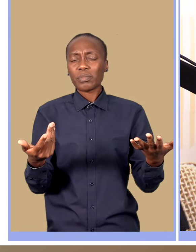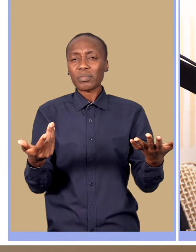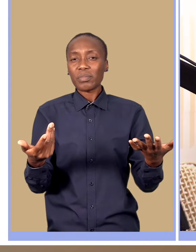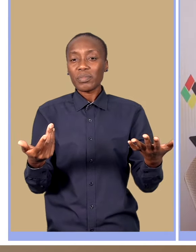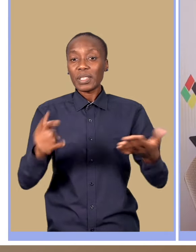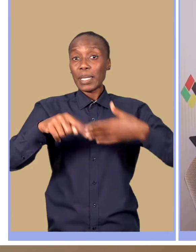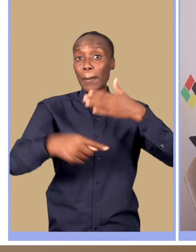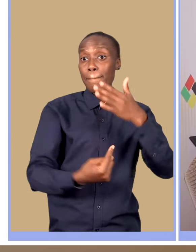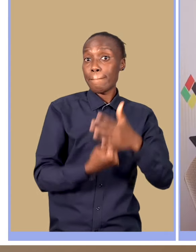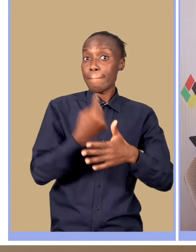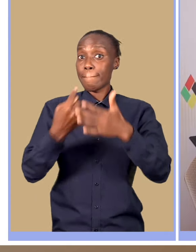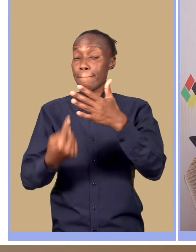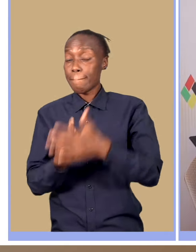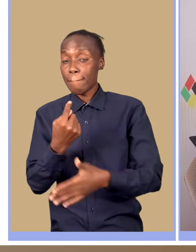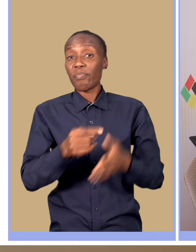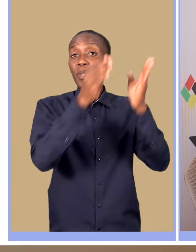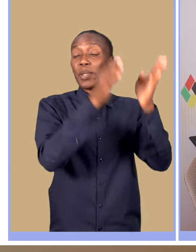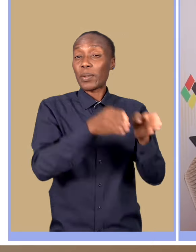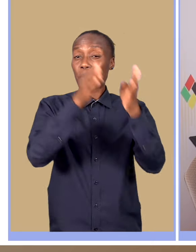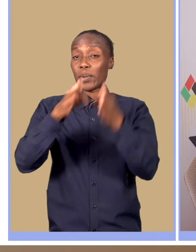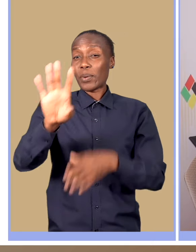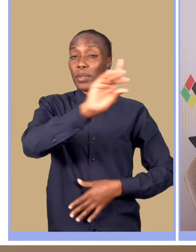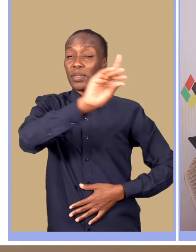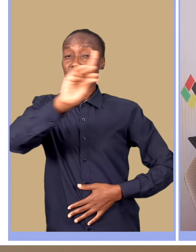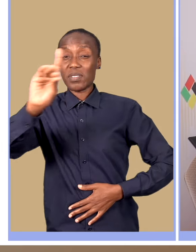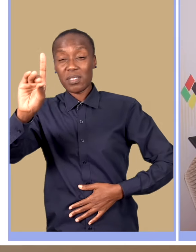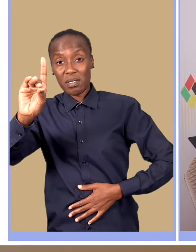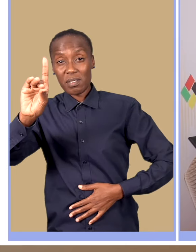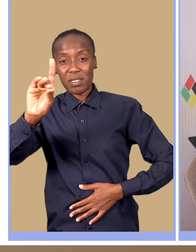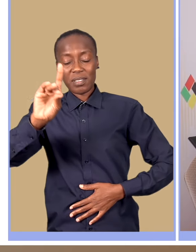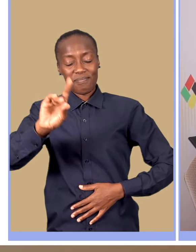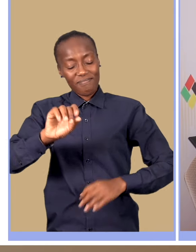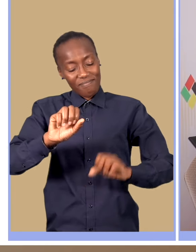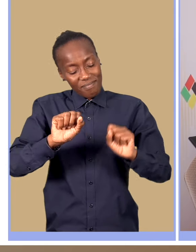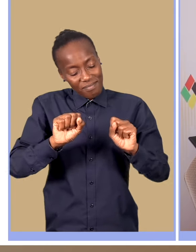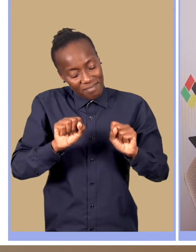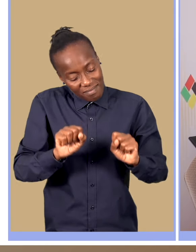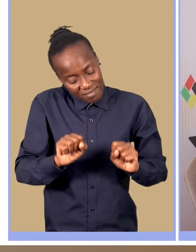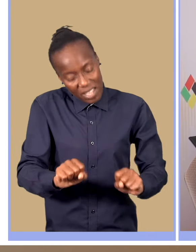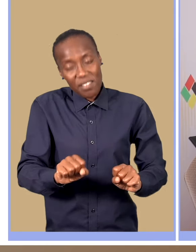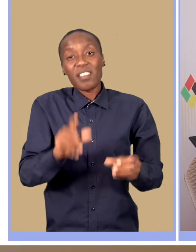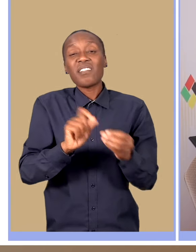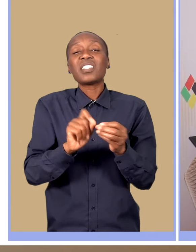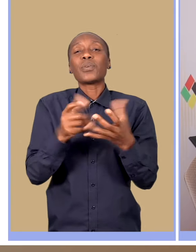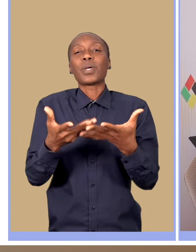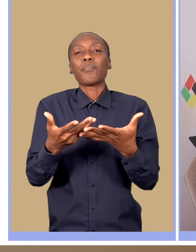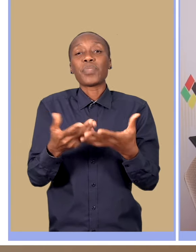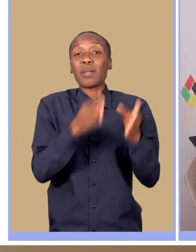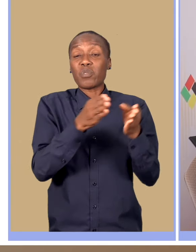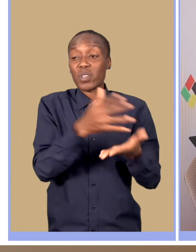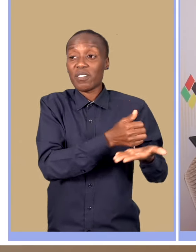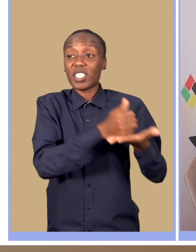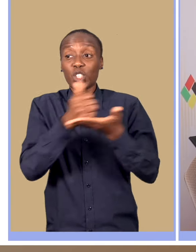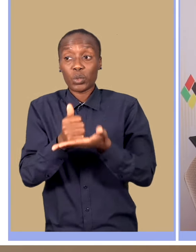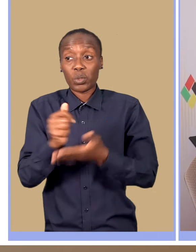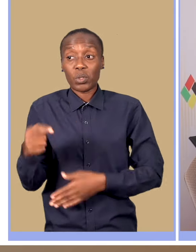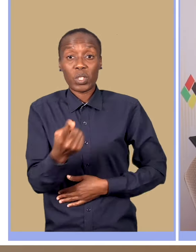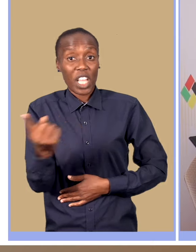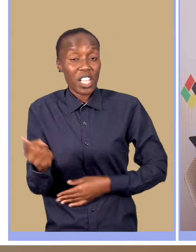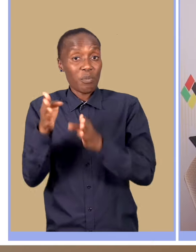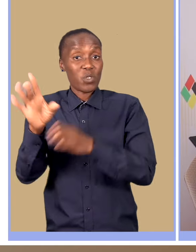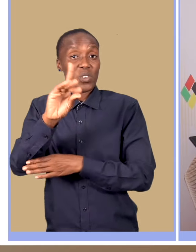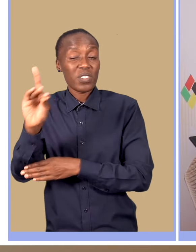dupla afetação das pessoas com deficiência, então nós temos que instruir as pessoas que vão prestar este